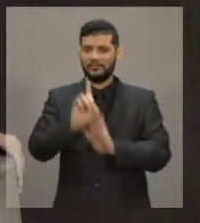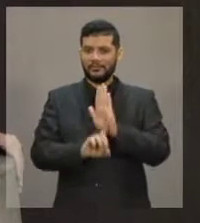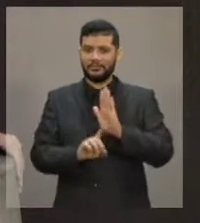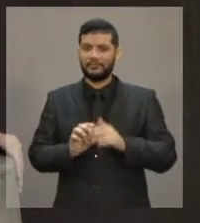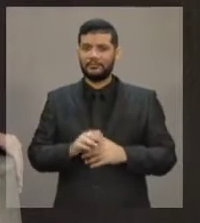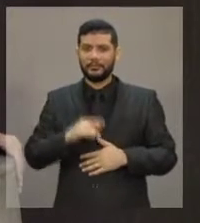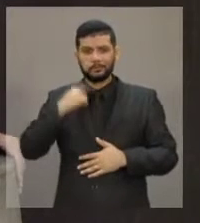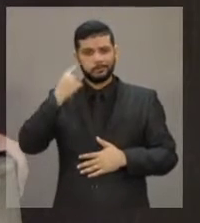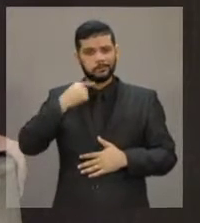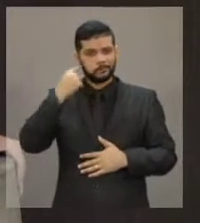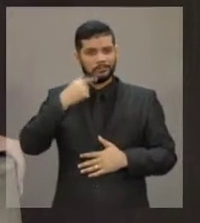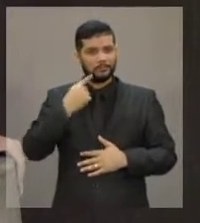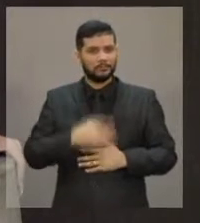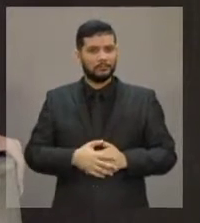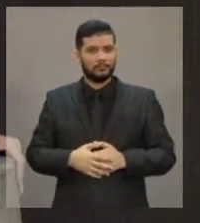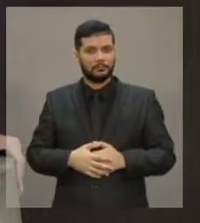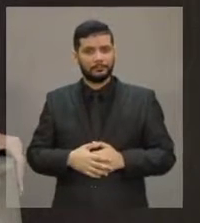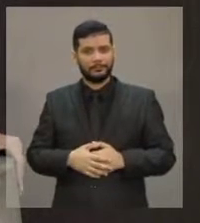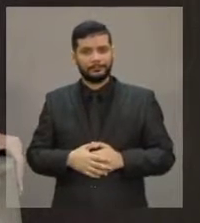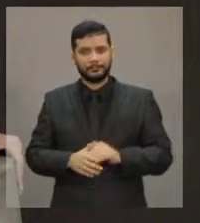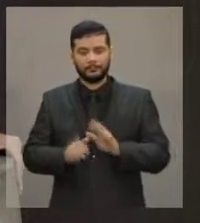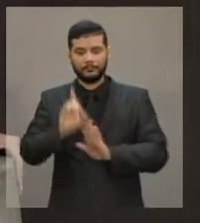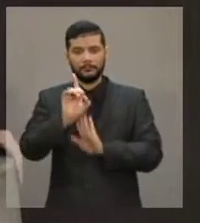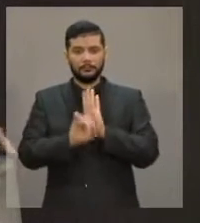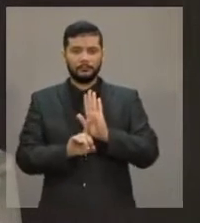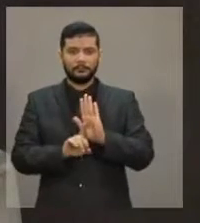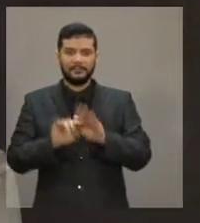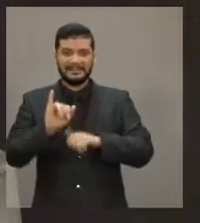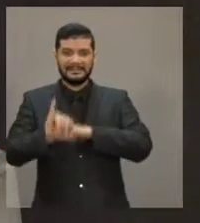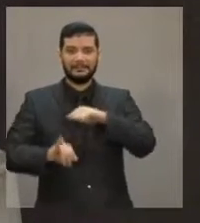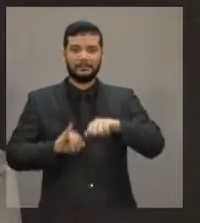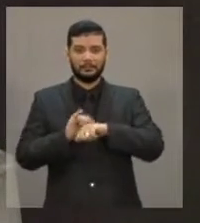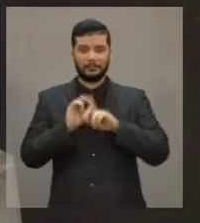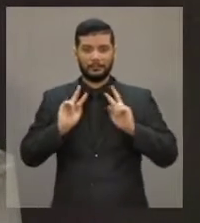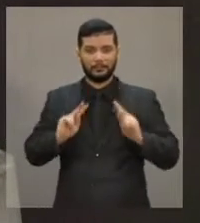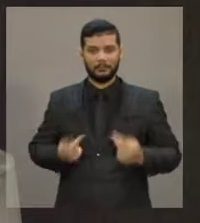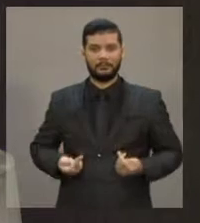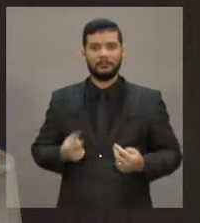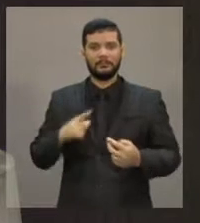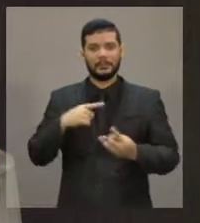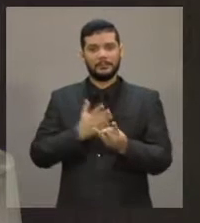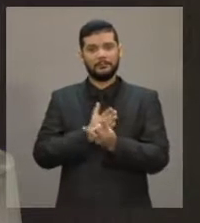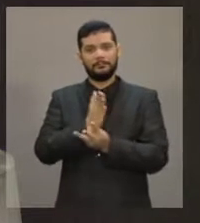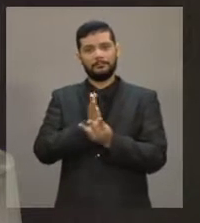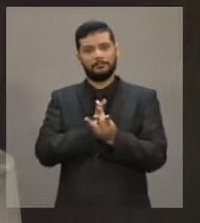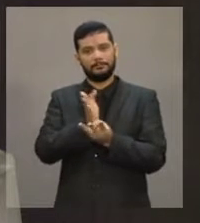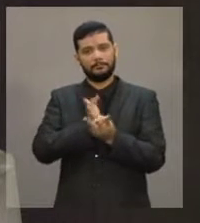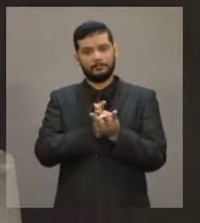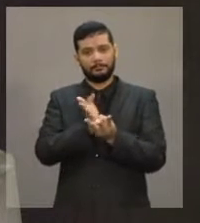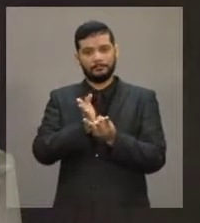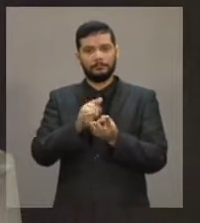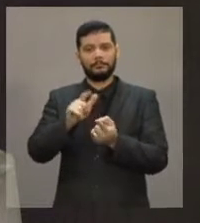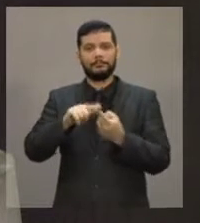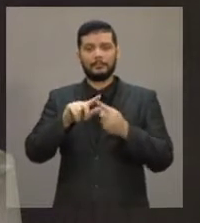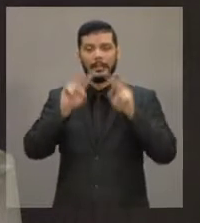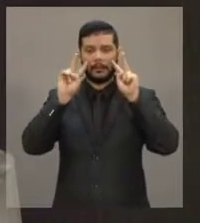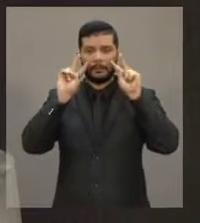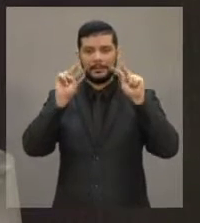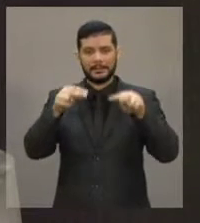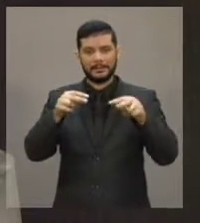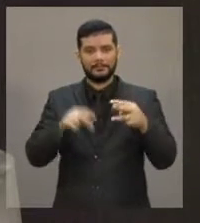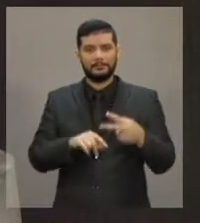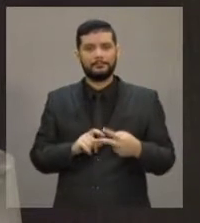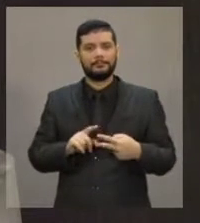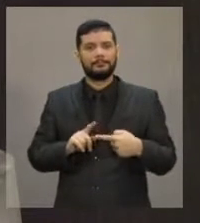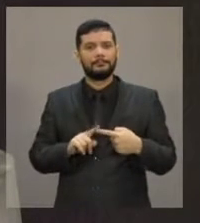O reconhecimento do Sistema Internacional de Direitos Humanos, ele conjuga 3 verbos. Reconhecer,